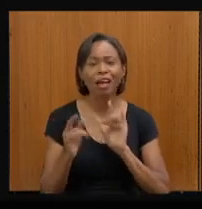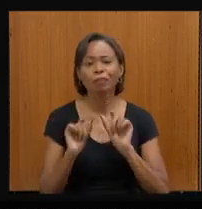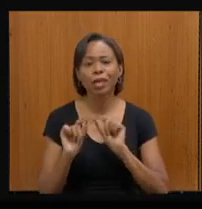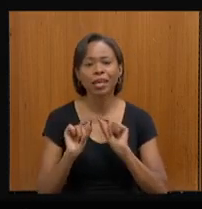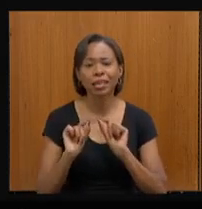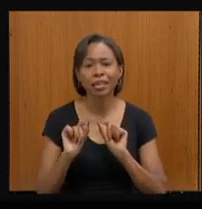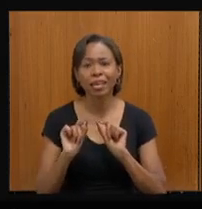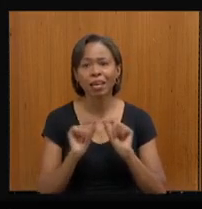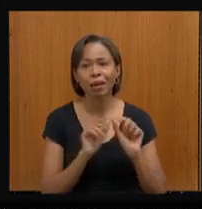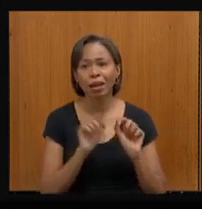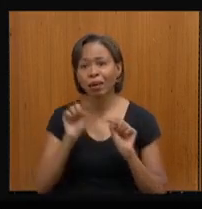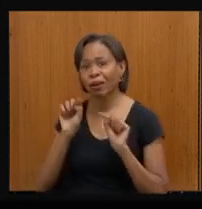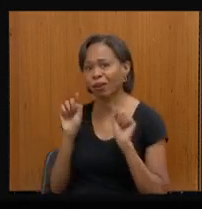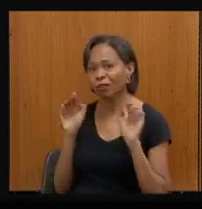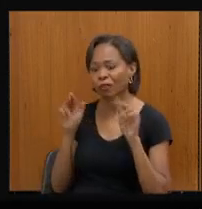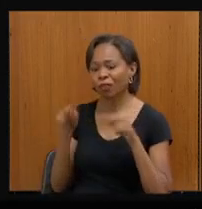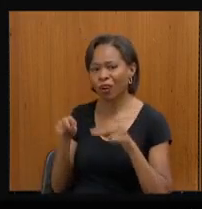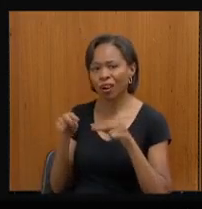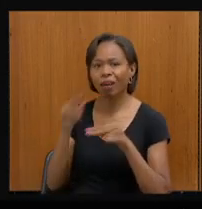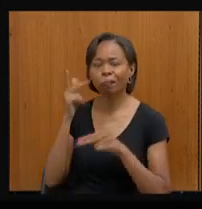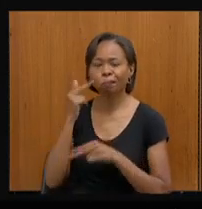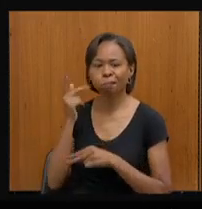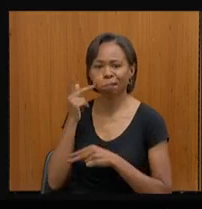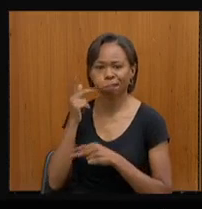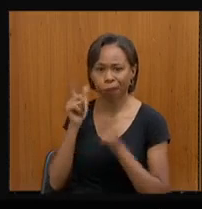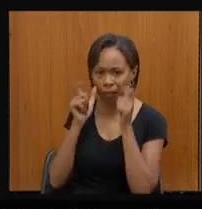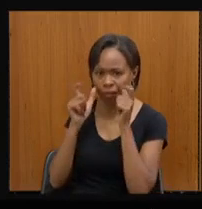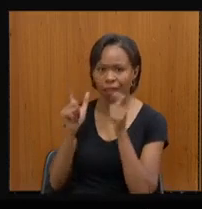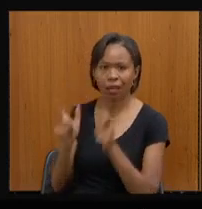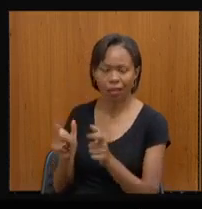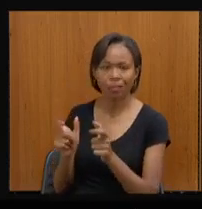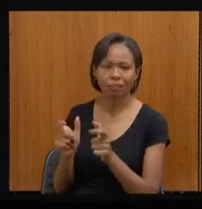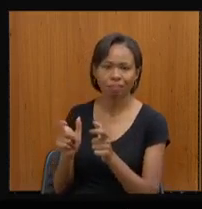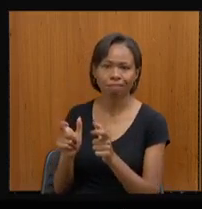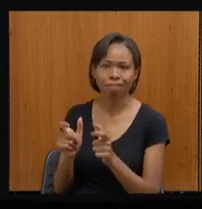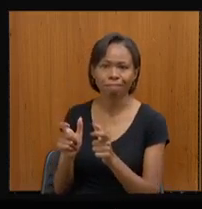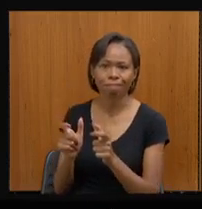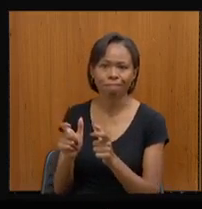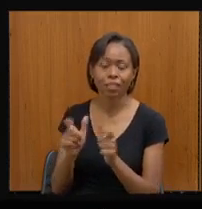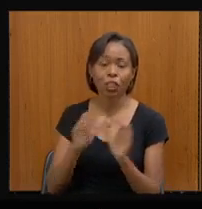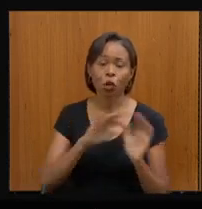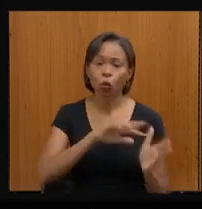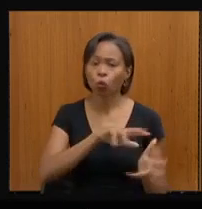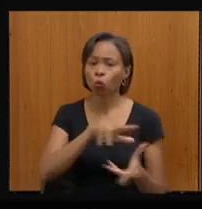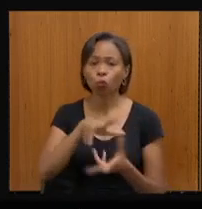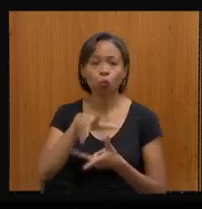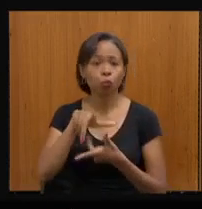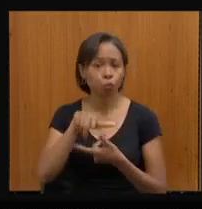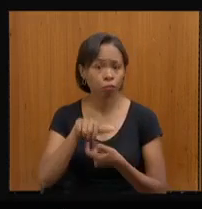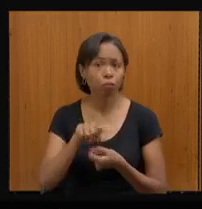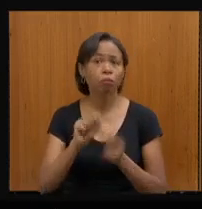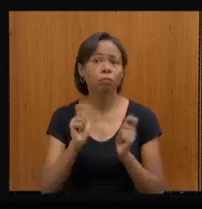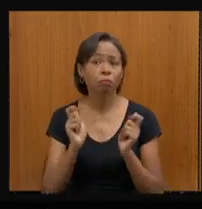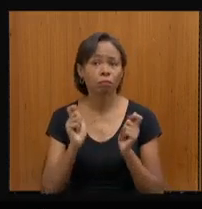Ceará a partir daí então alguns empresas pode passar G1